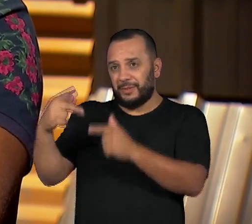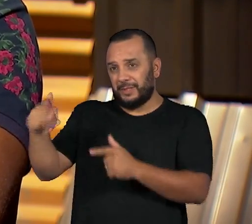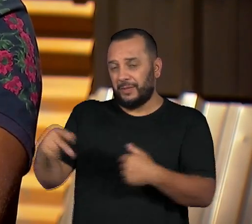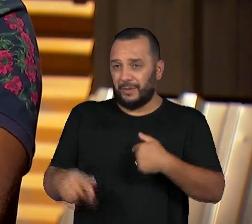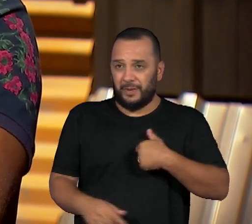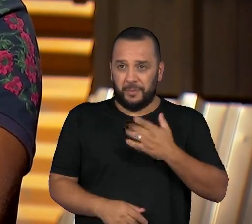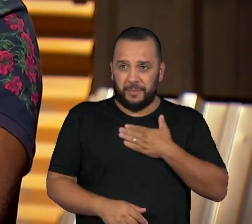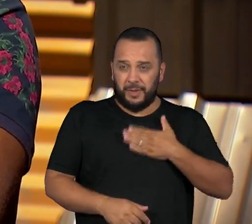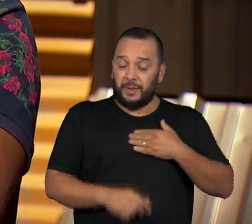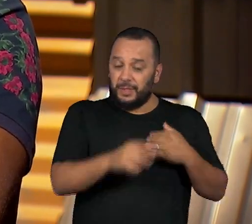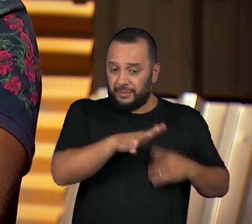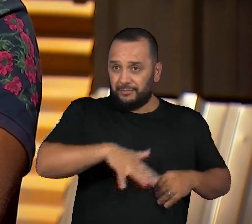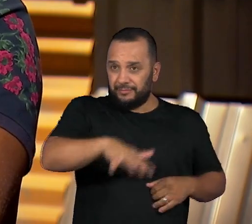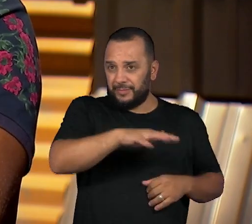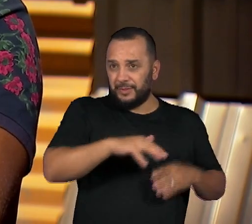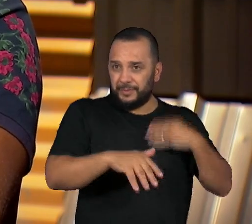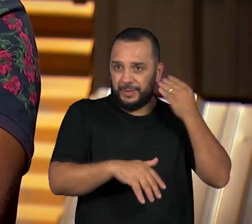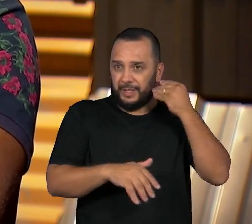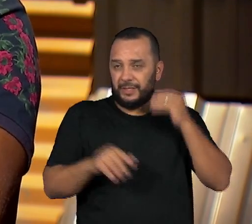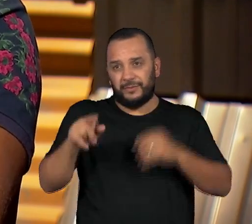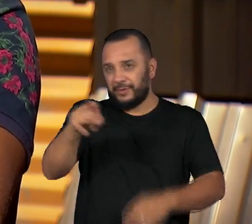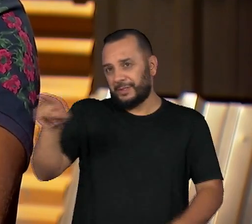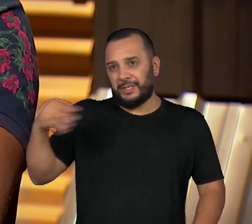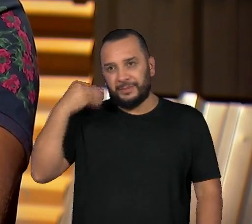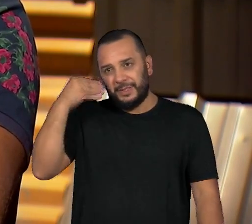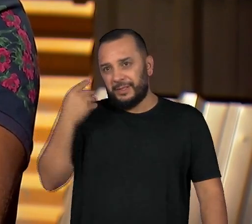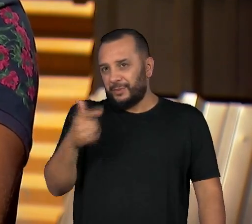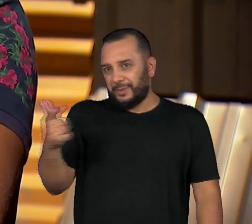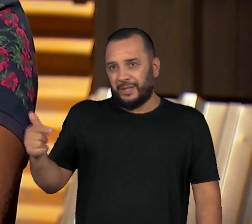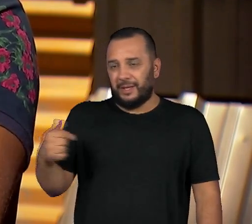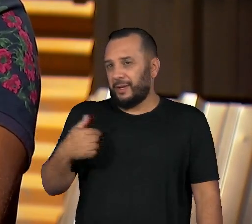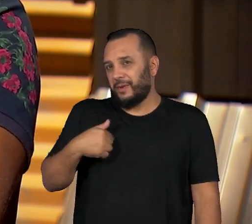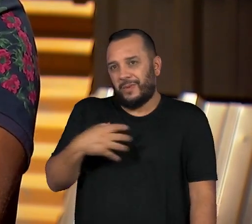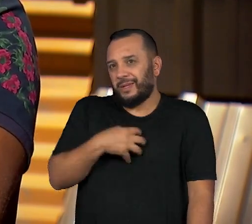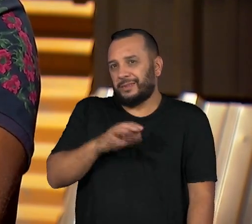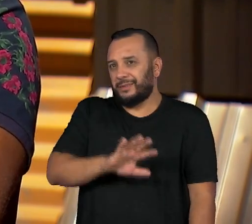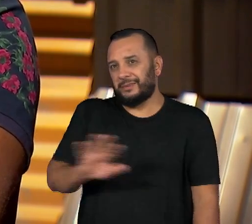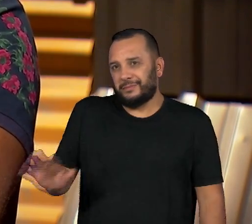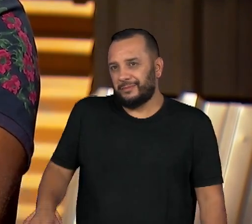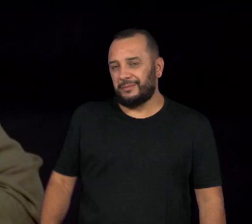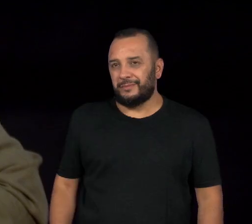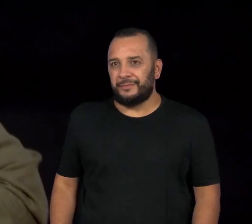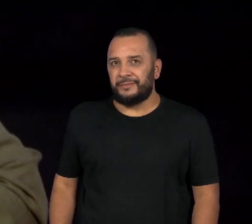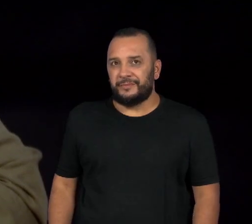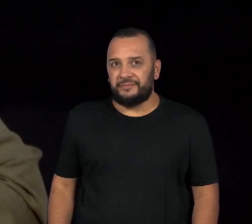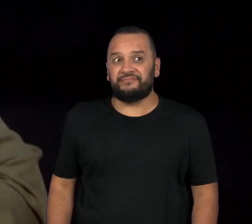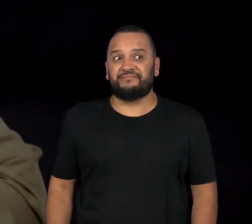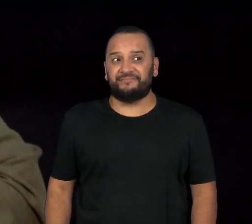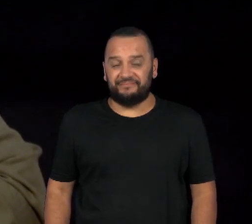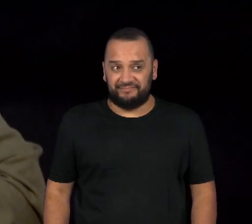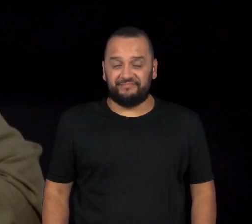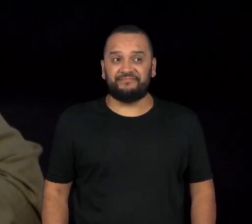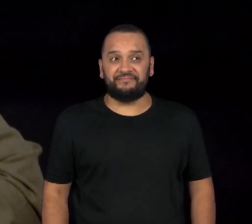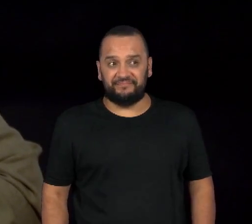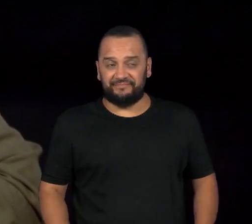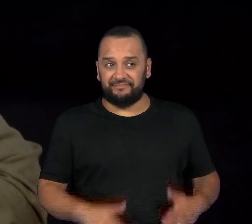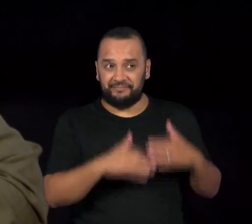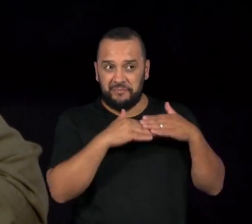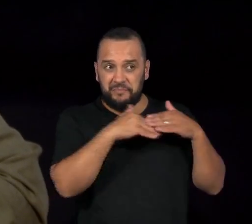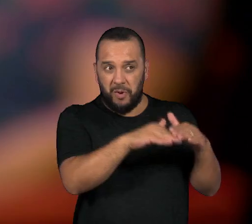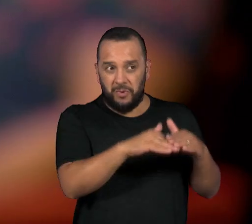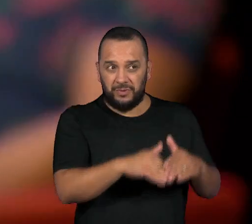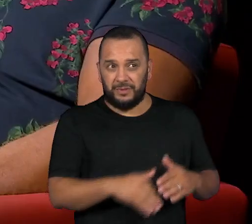aqui é o meu mundo, e nesse mundo aqui você não é ninguém. Então, sempre foi isso. Cara, esse golpe aí foi... E ele